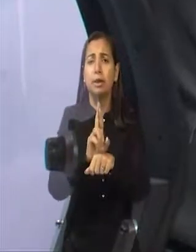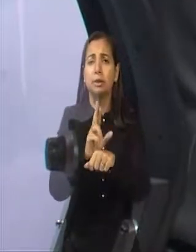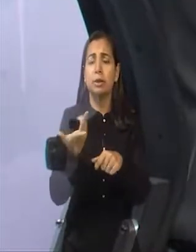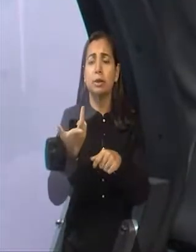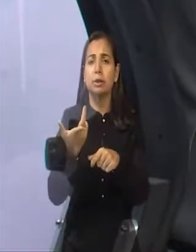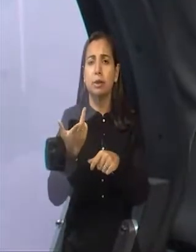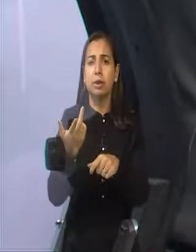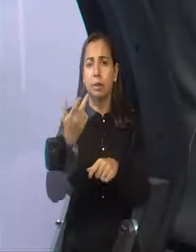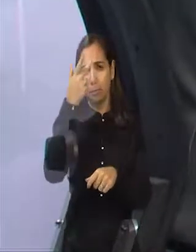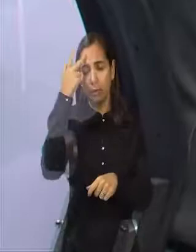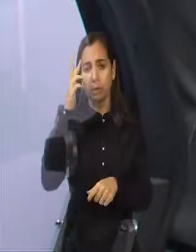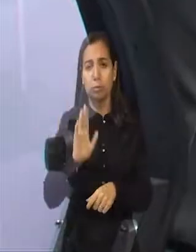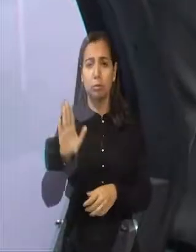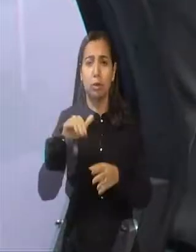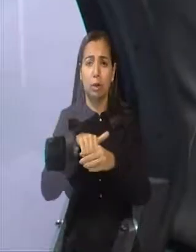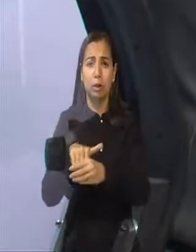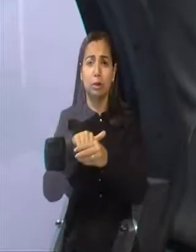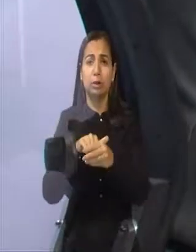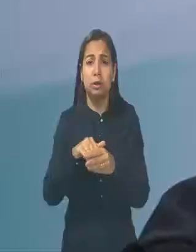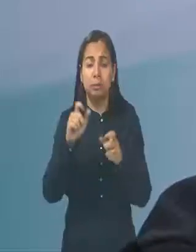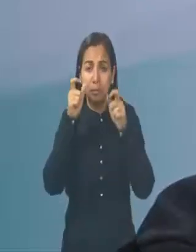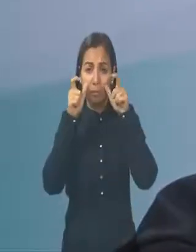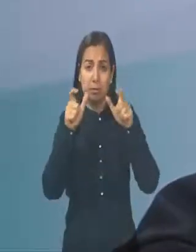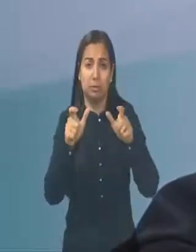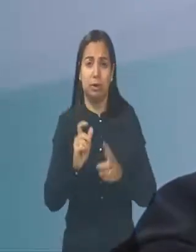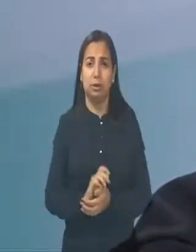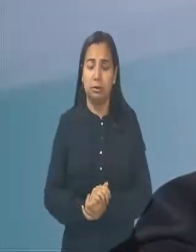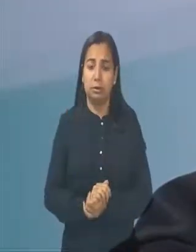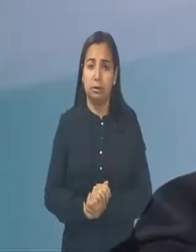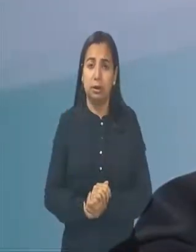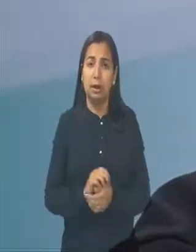eleição que, caso lhe interesse, é possível trabalhar